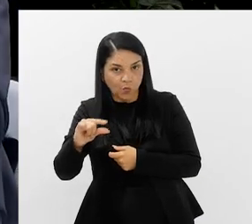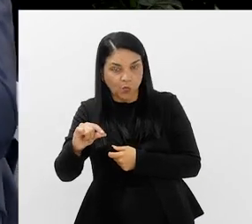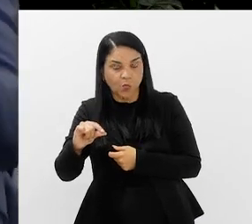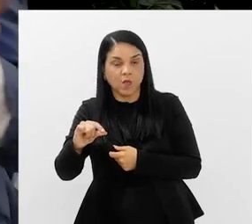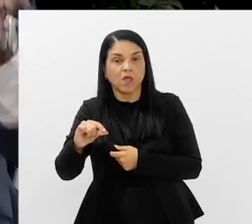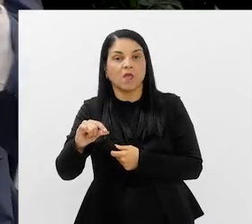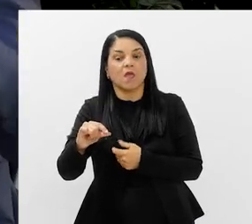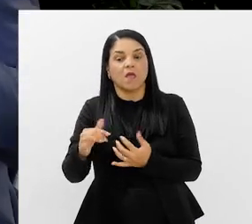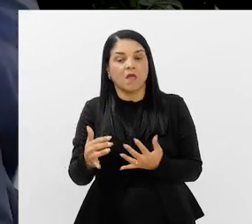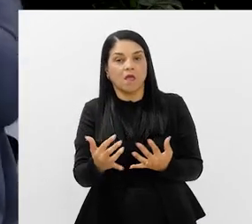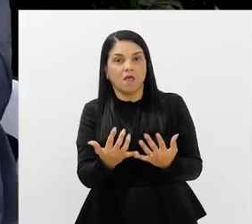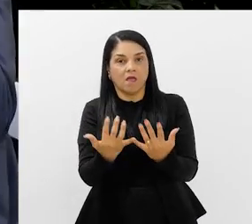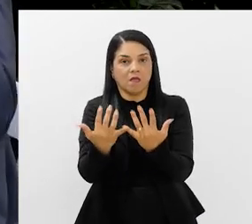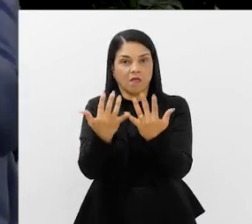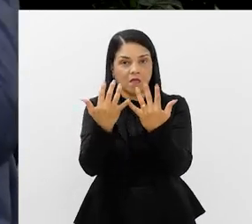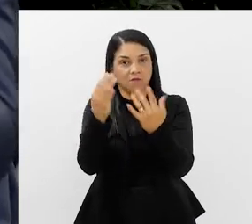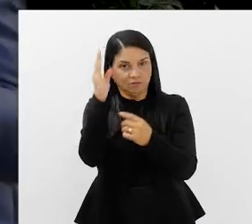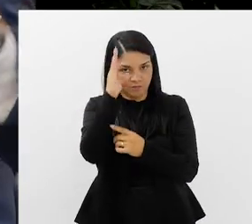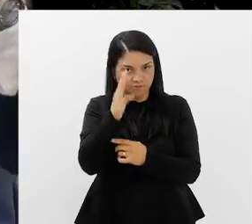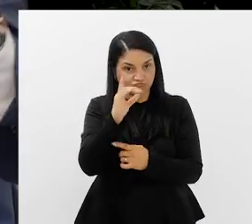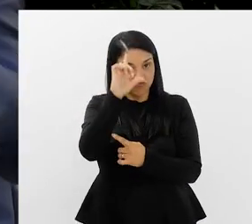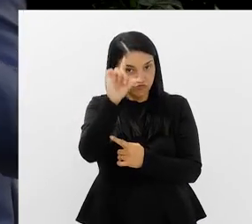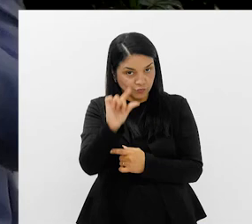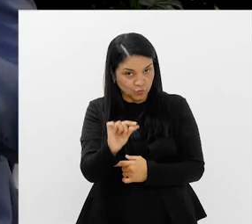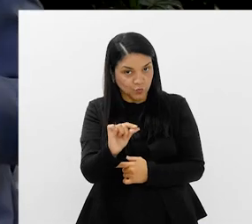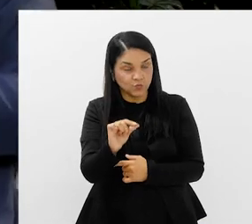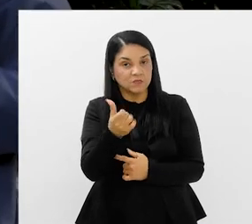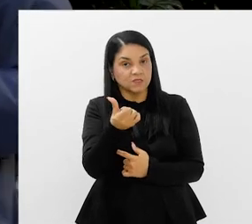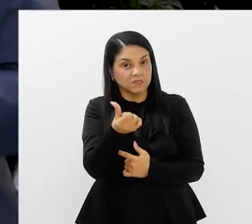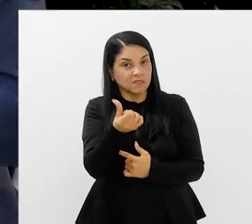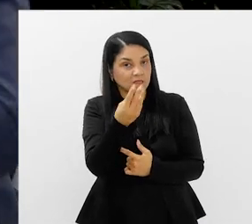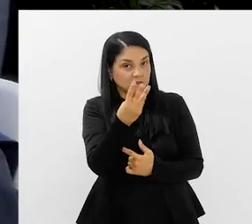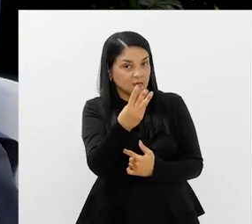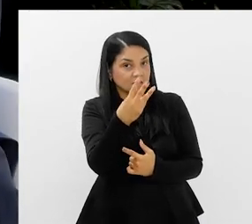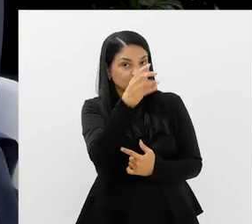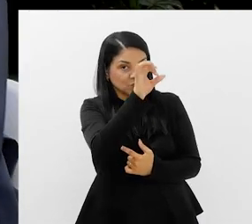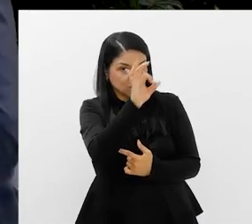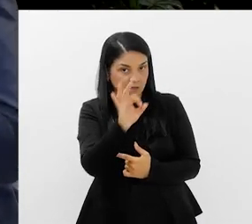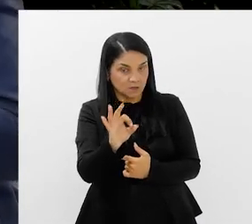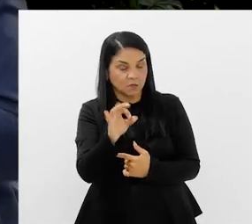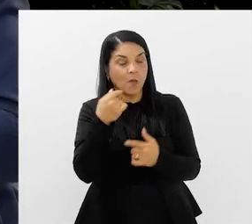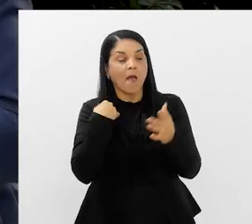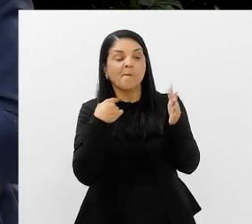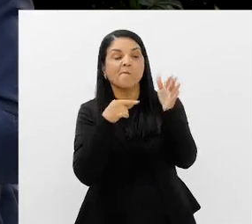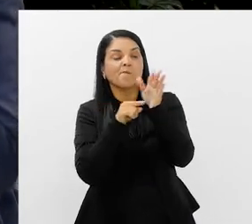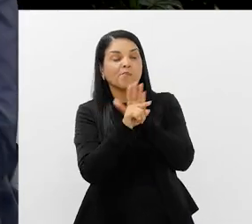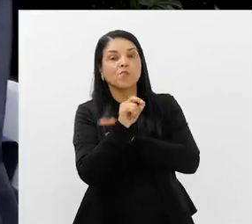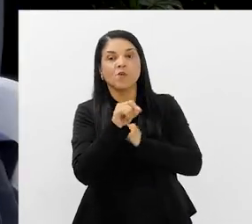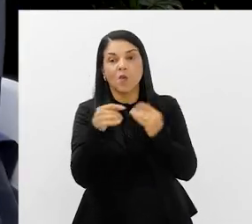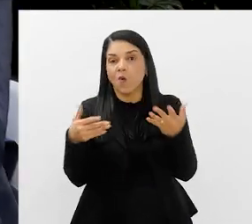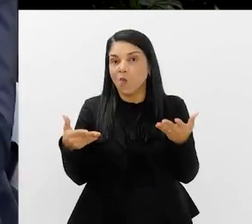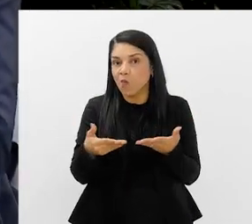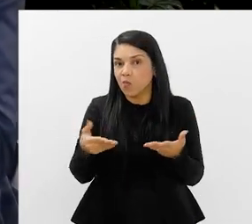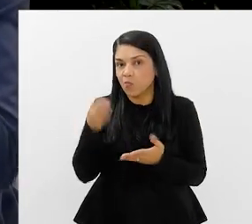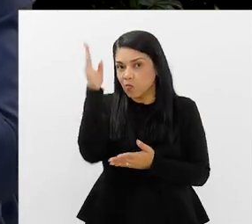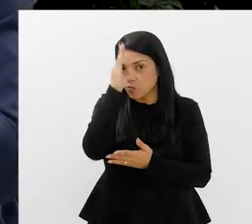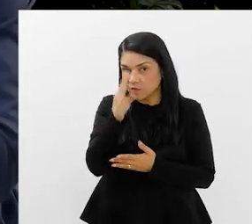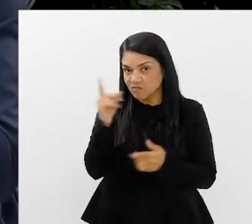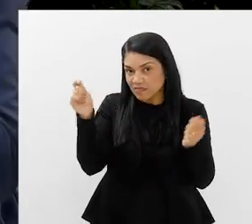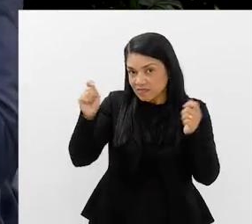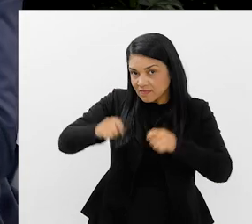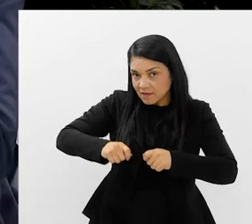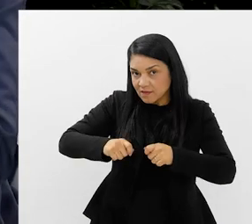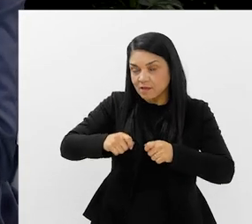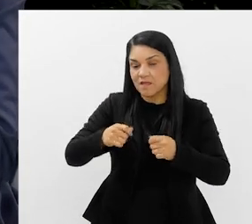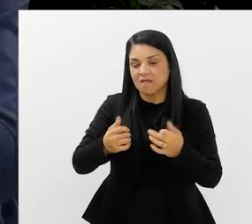em relação a essa emissão que acontece no Brasil. Mas a pergunta que a gente quer trazer é: hoje,